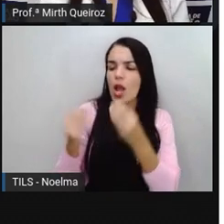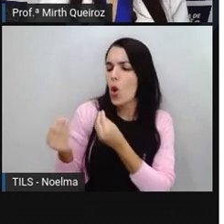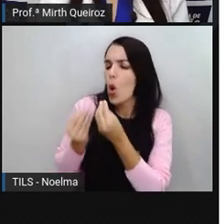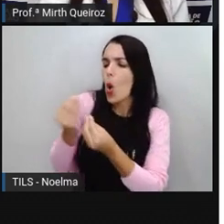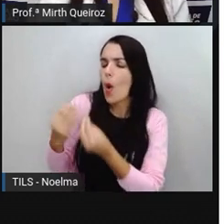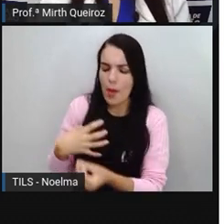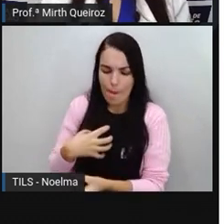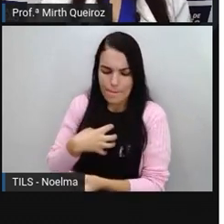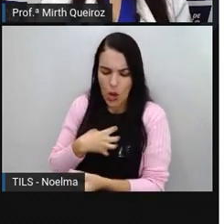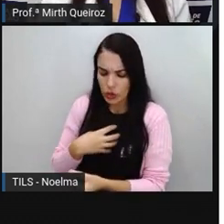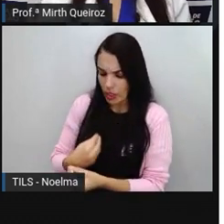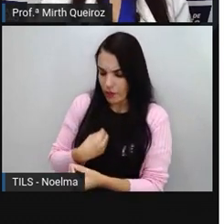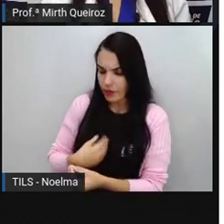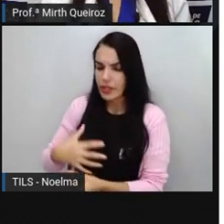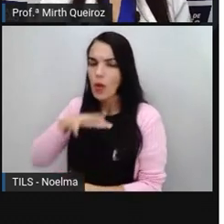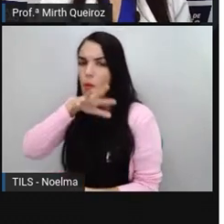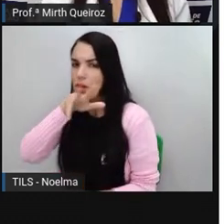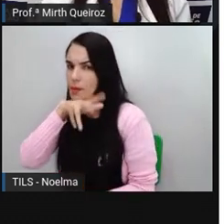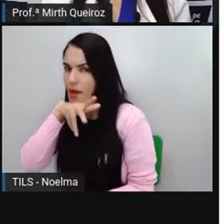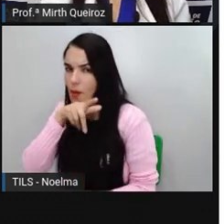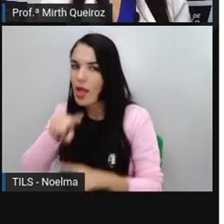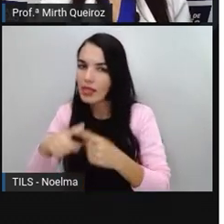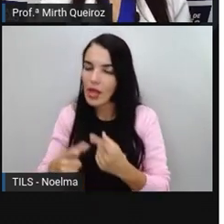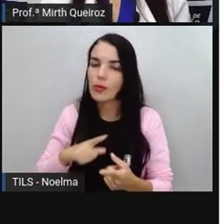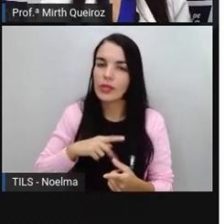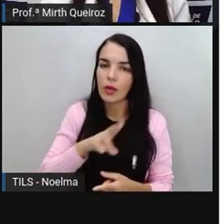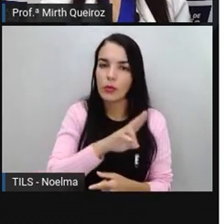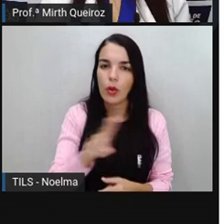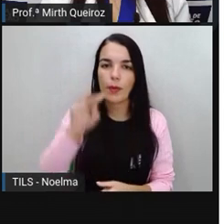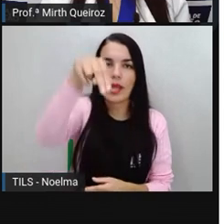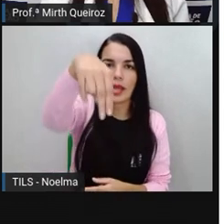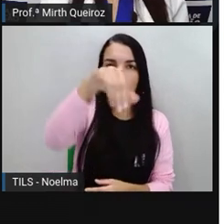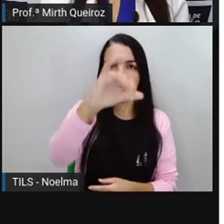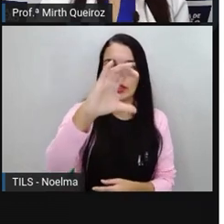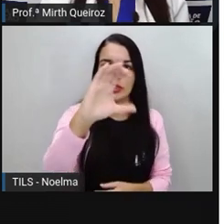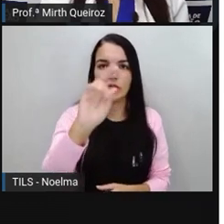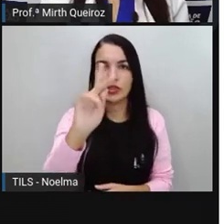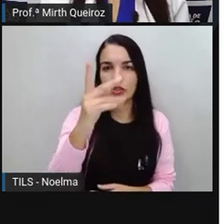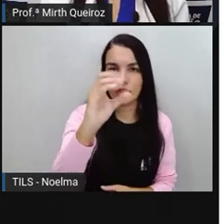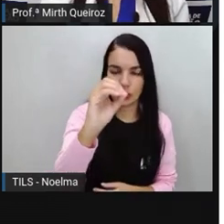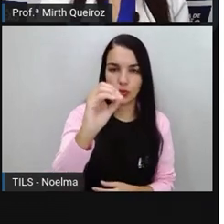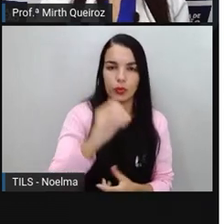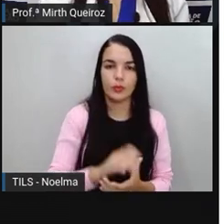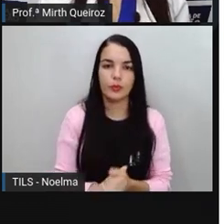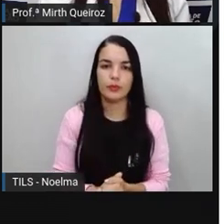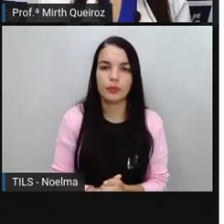modo de vida desse animal, a gente já está falando de nicho ecológico. Por exemplo,